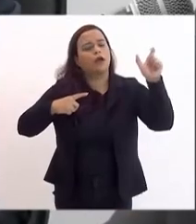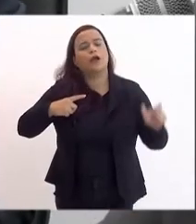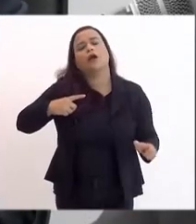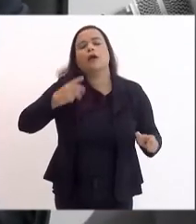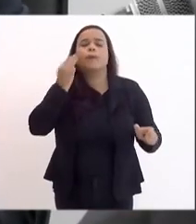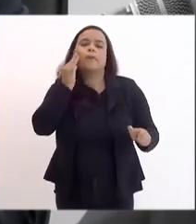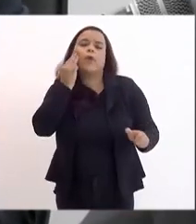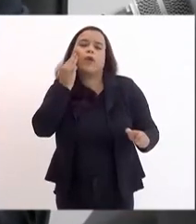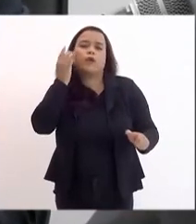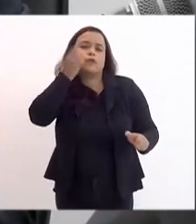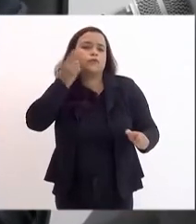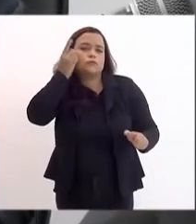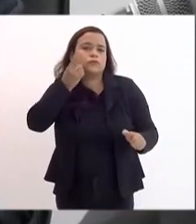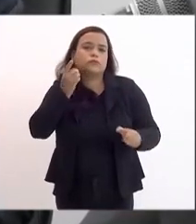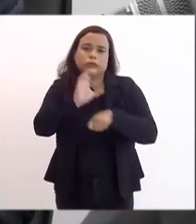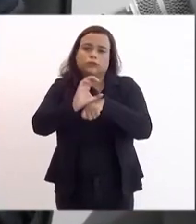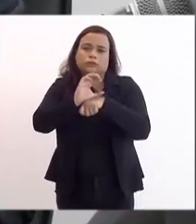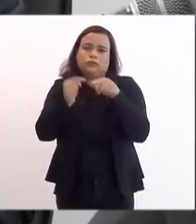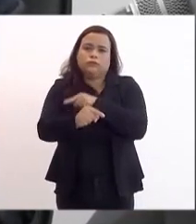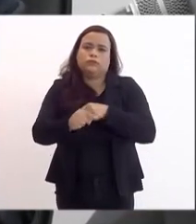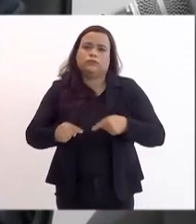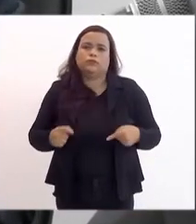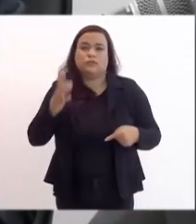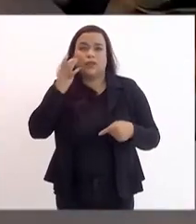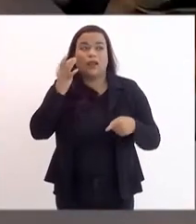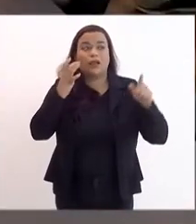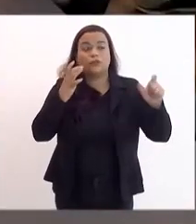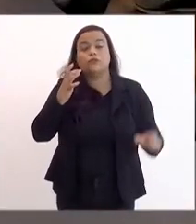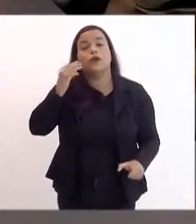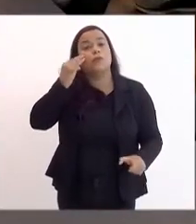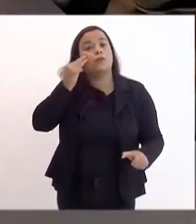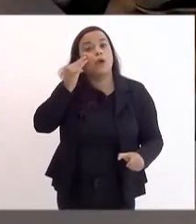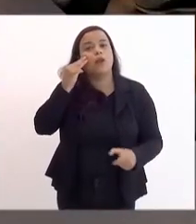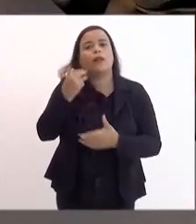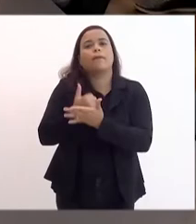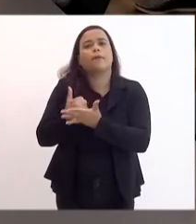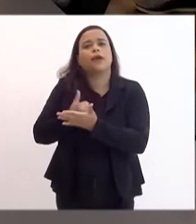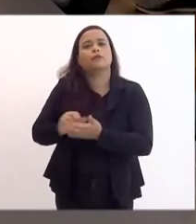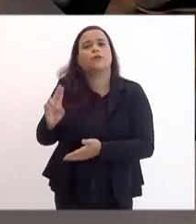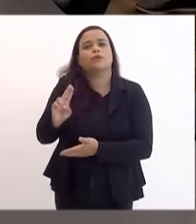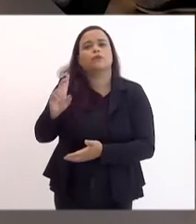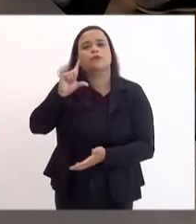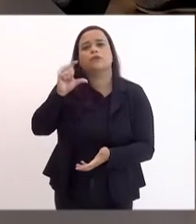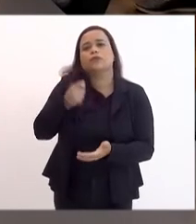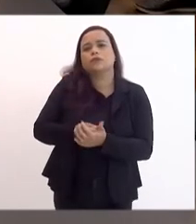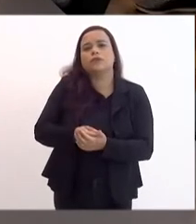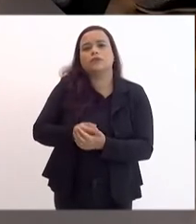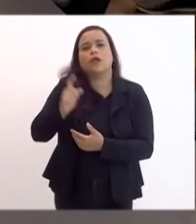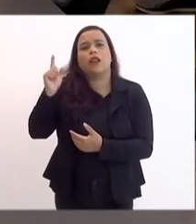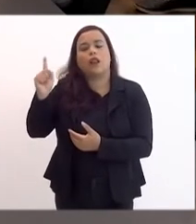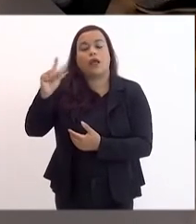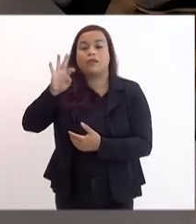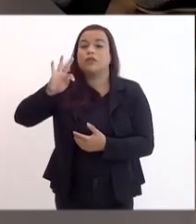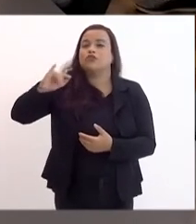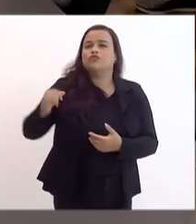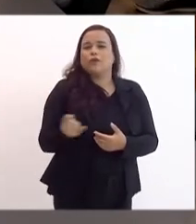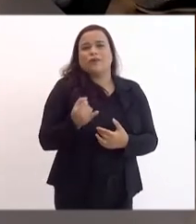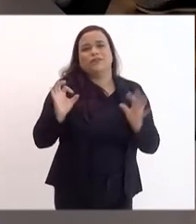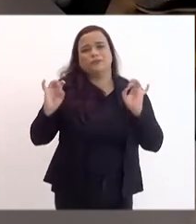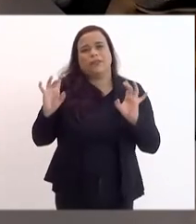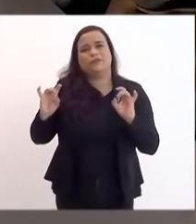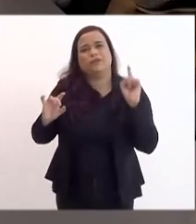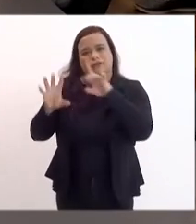Francisco, pela inconstitucionalidade. É porque eu acho que a deputada Mônica Francisco se baseou numa decisão do órgão especial do TJ que